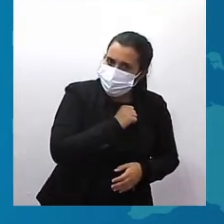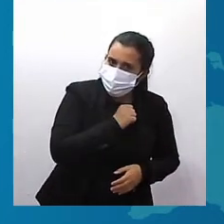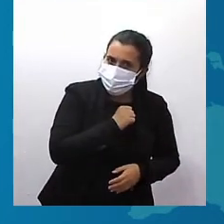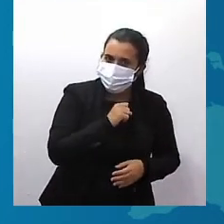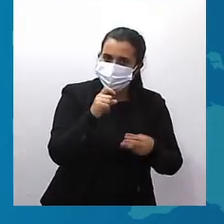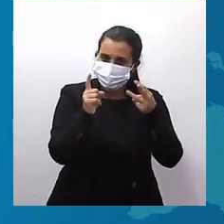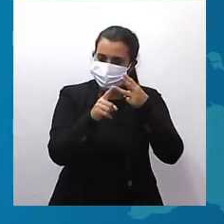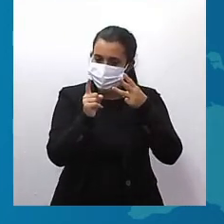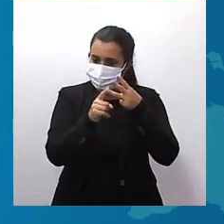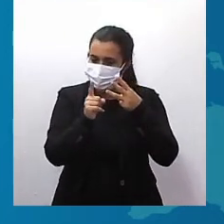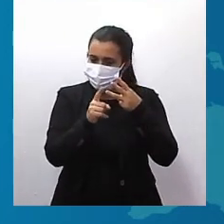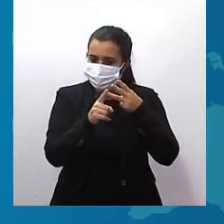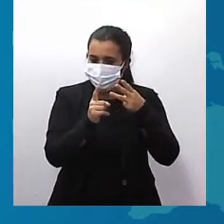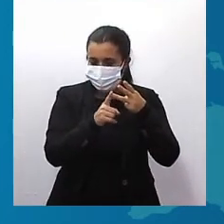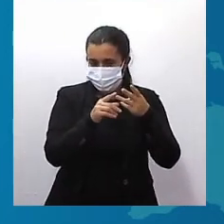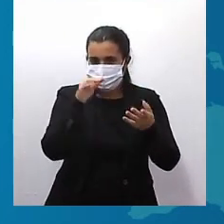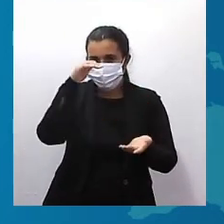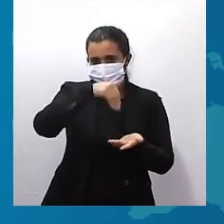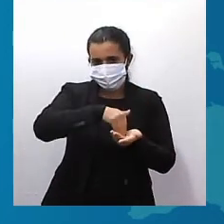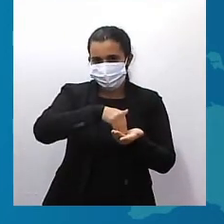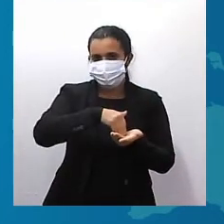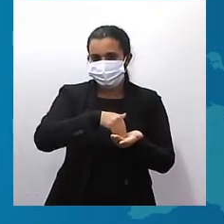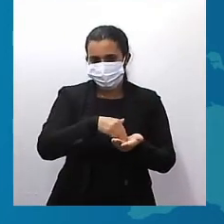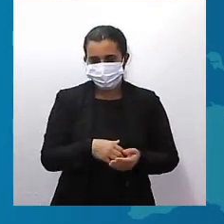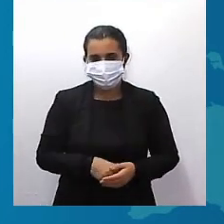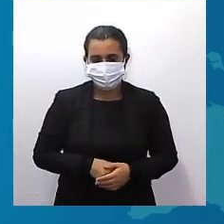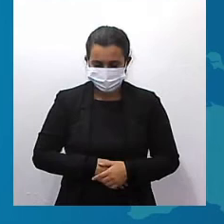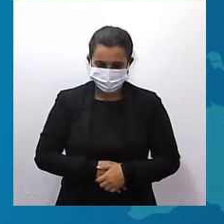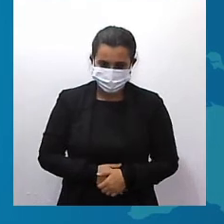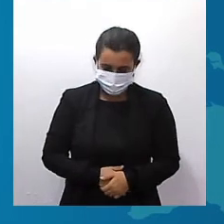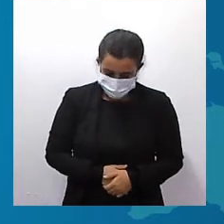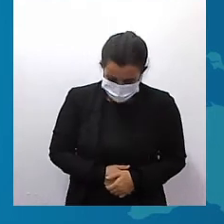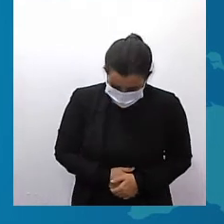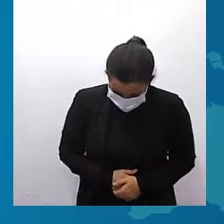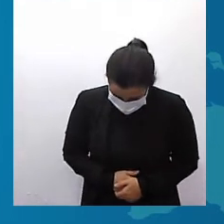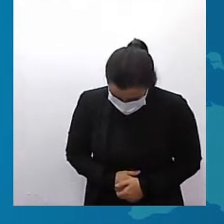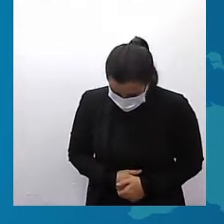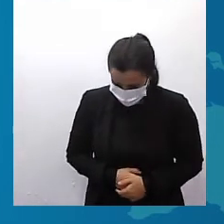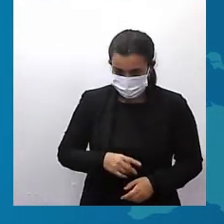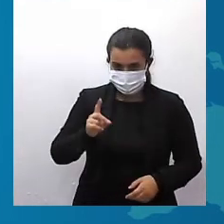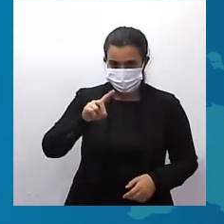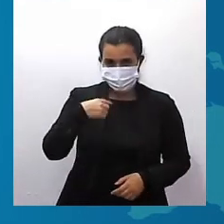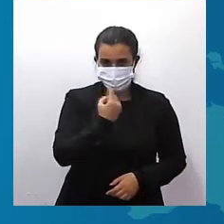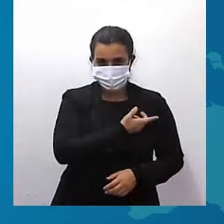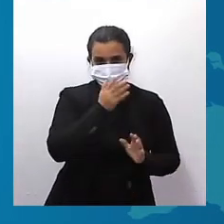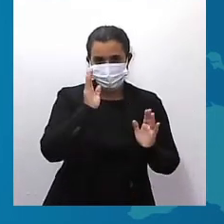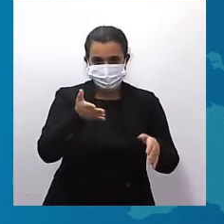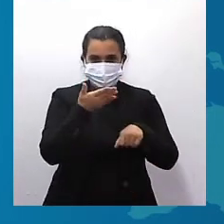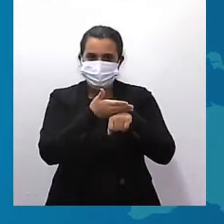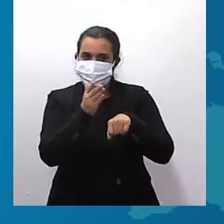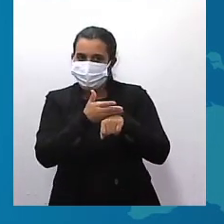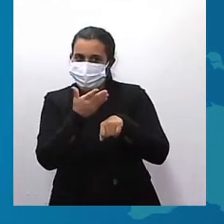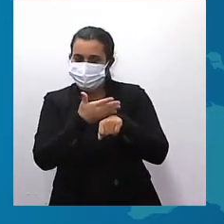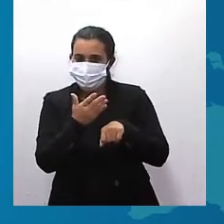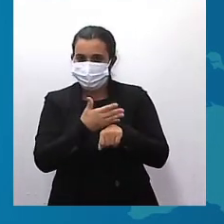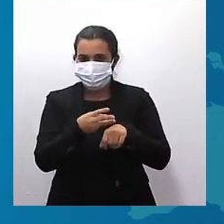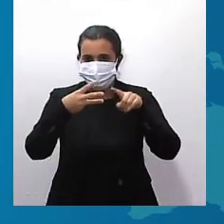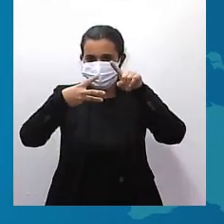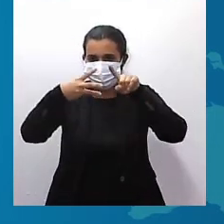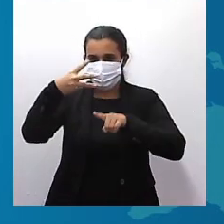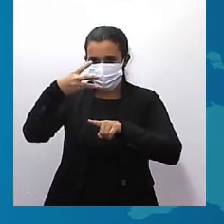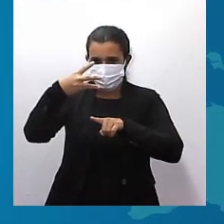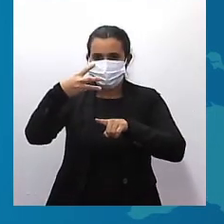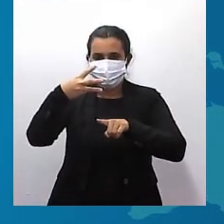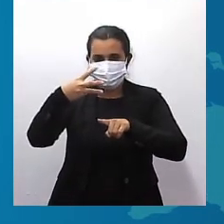he run very fast? Ele pode correr muito rápido. Então a gente já pratica aí os 3 níveis de sentenças